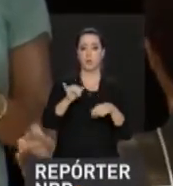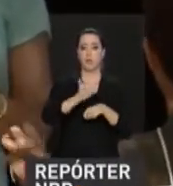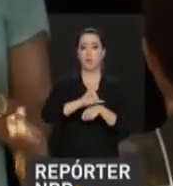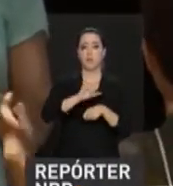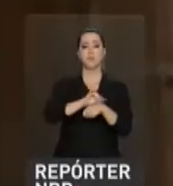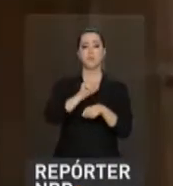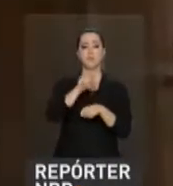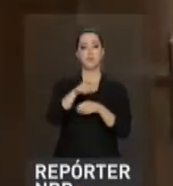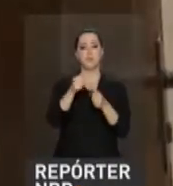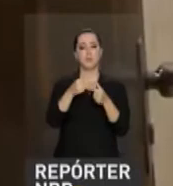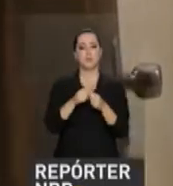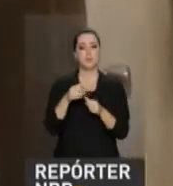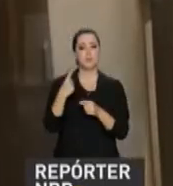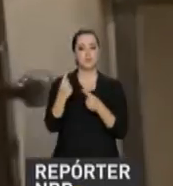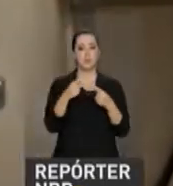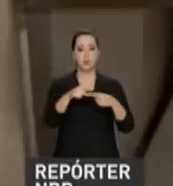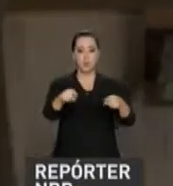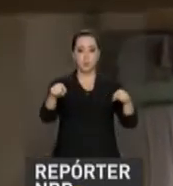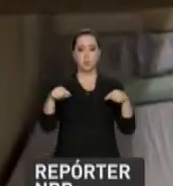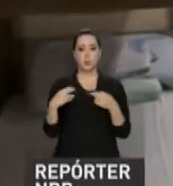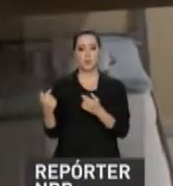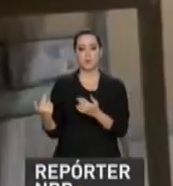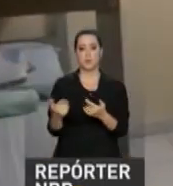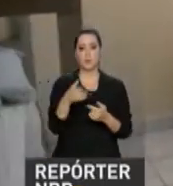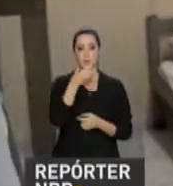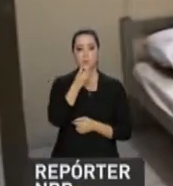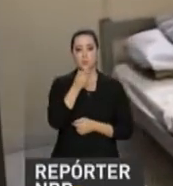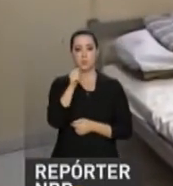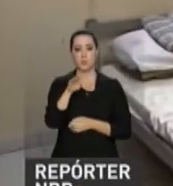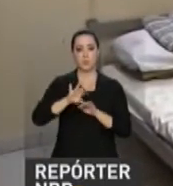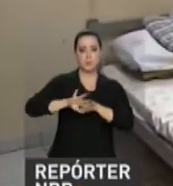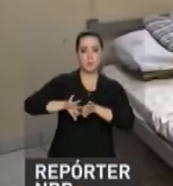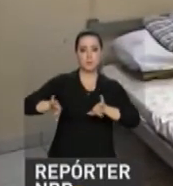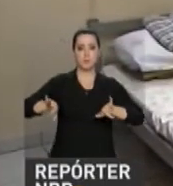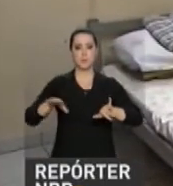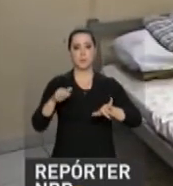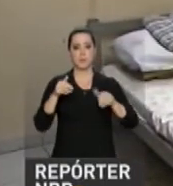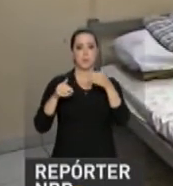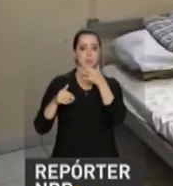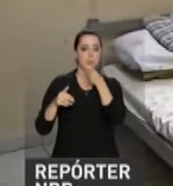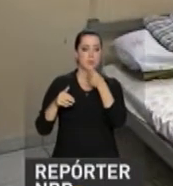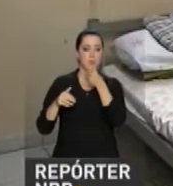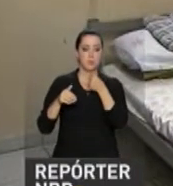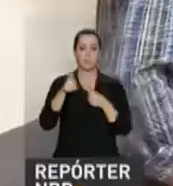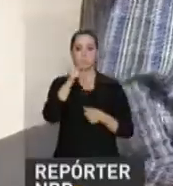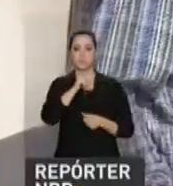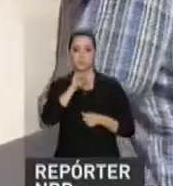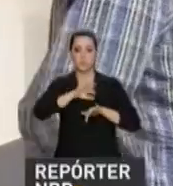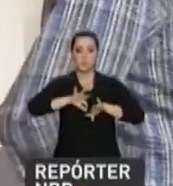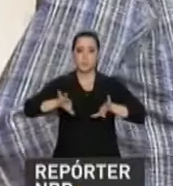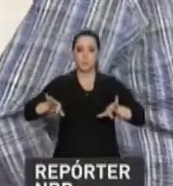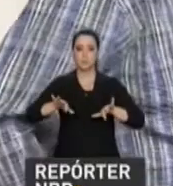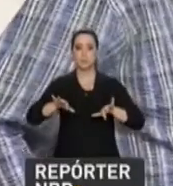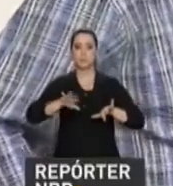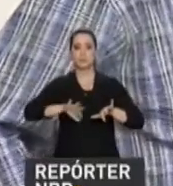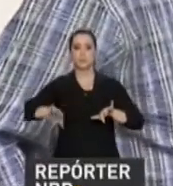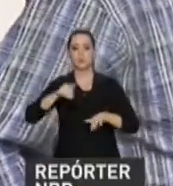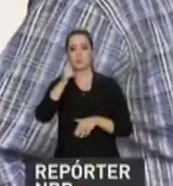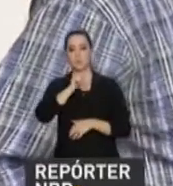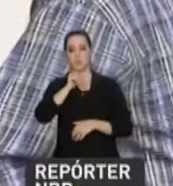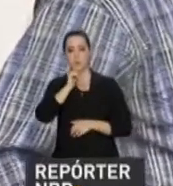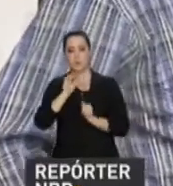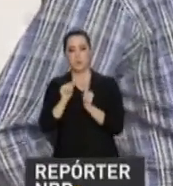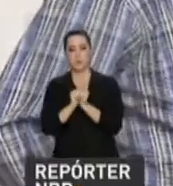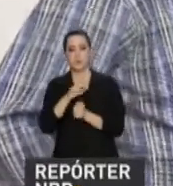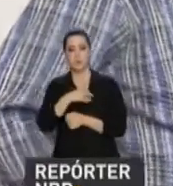capital. Eles vão ficar em quartos como esses. Os homens ficam separados das mulheres e crianças. No local, vivem imigrantes